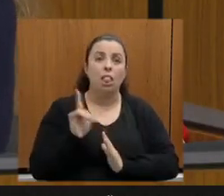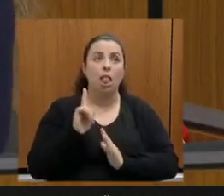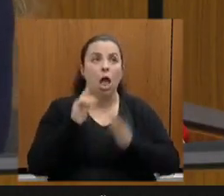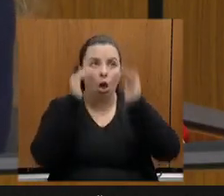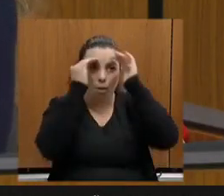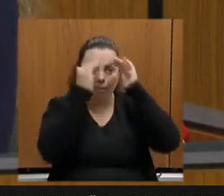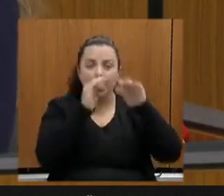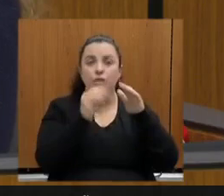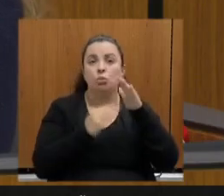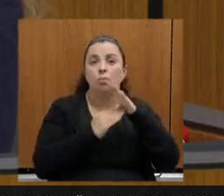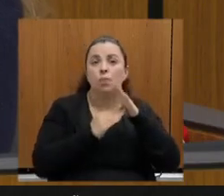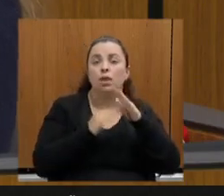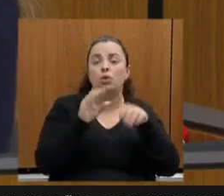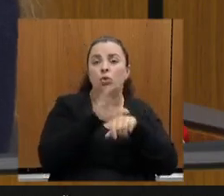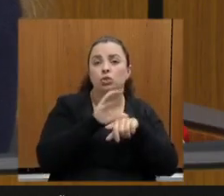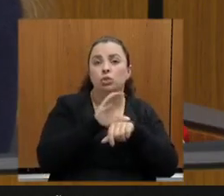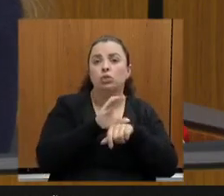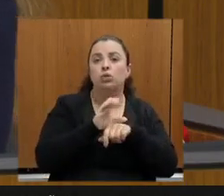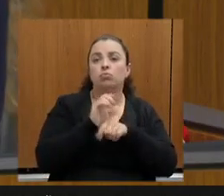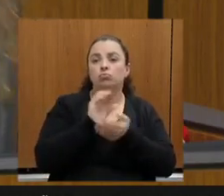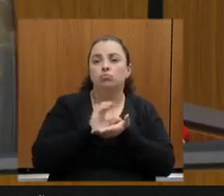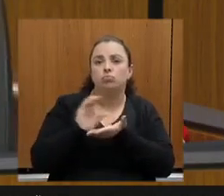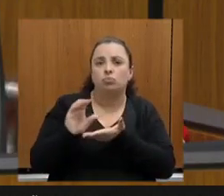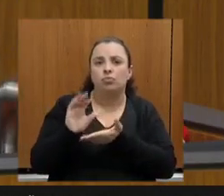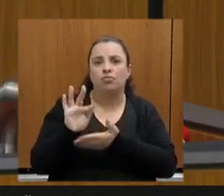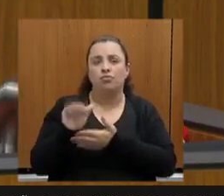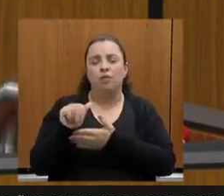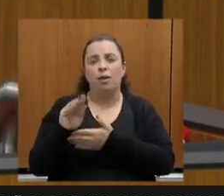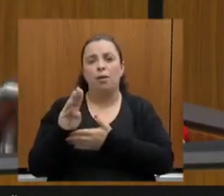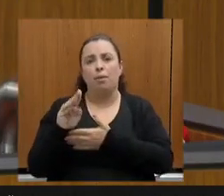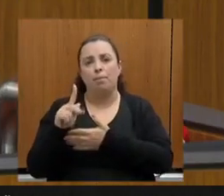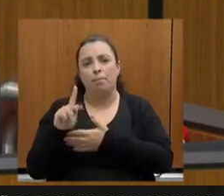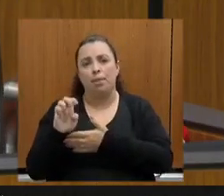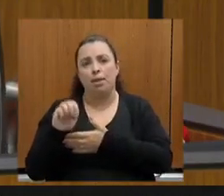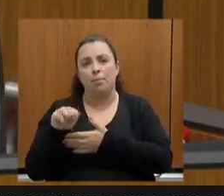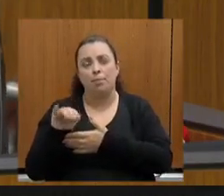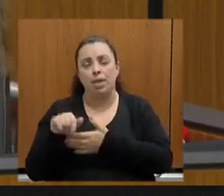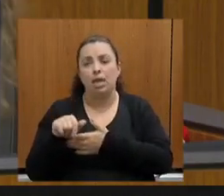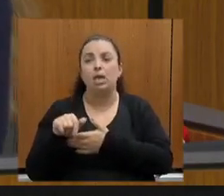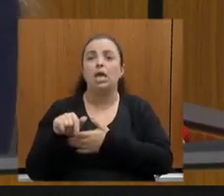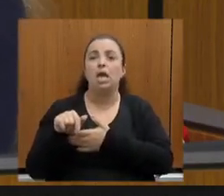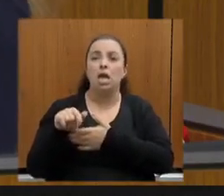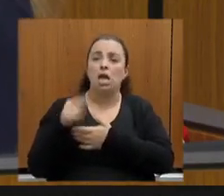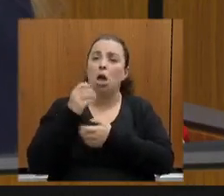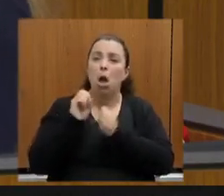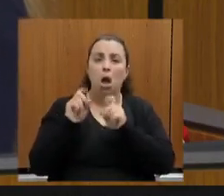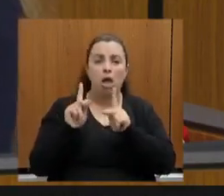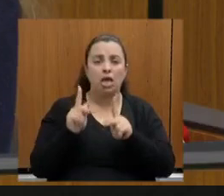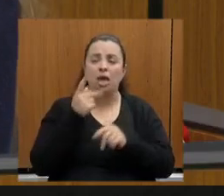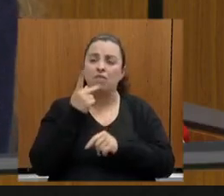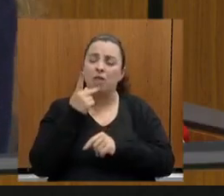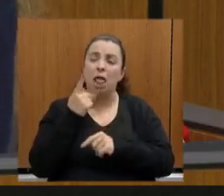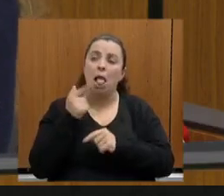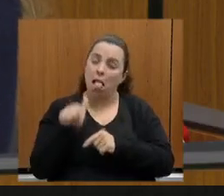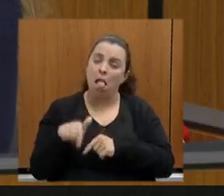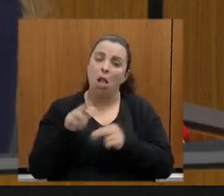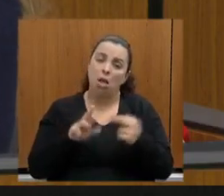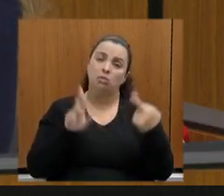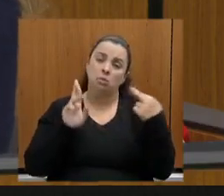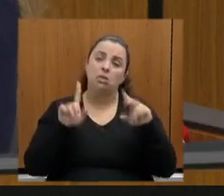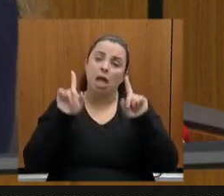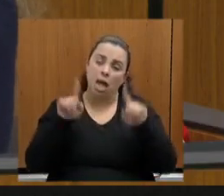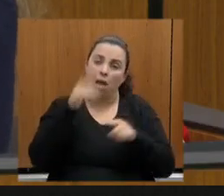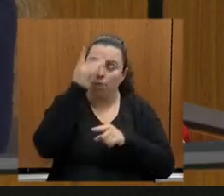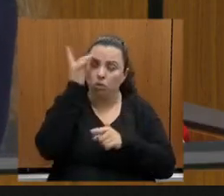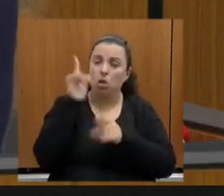constitucional de investimento na sua fhemig e responsabilizar por isso os os pesquisadores nós ouvimos isso